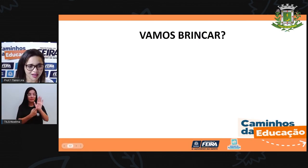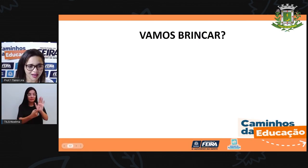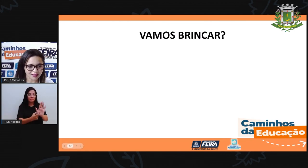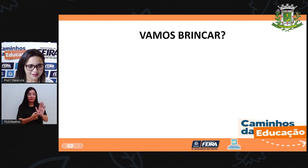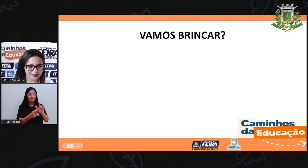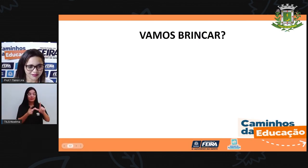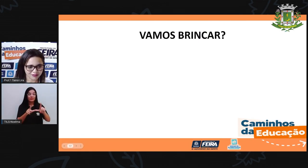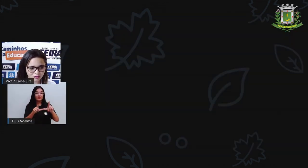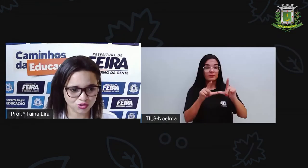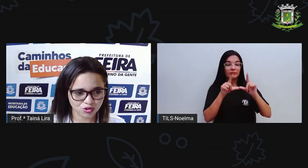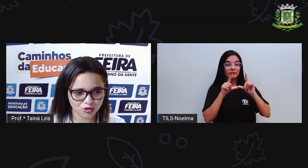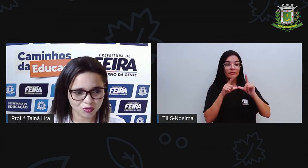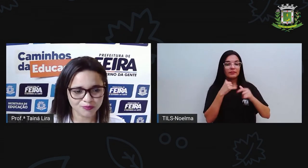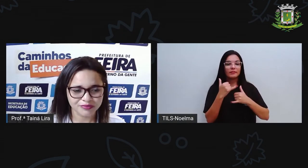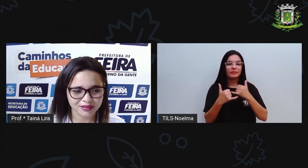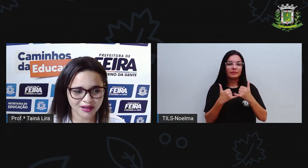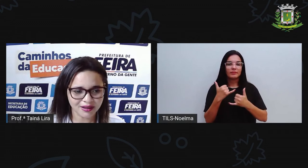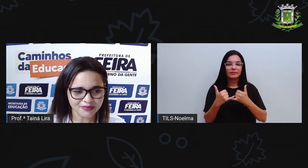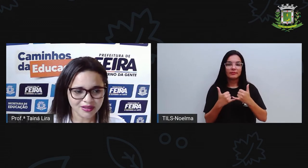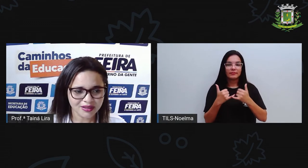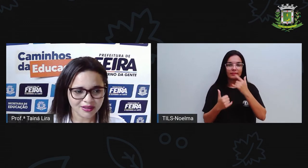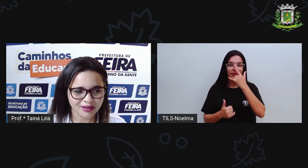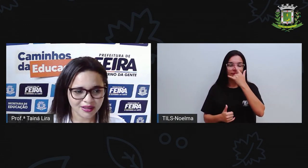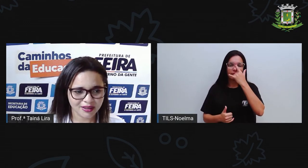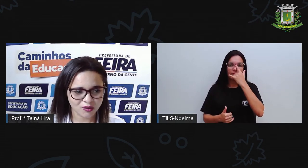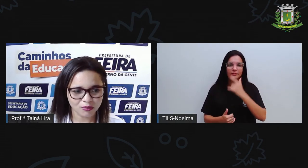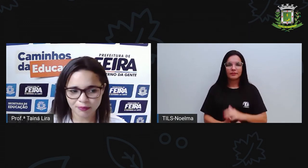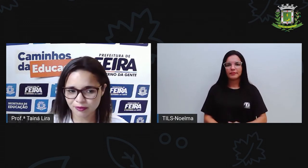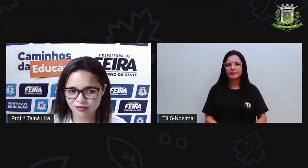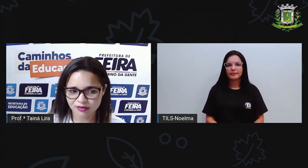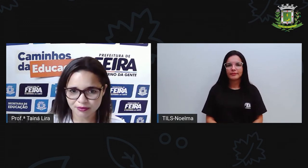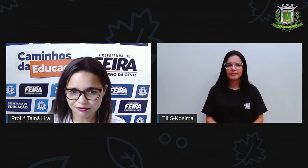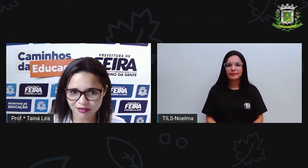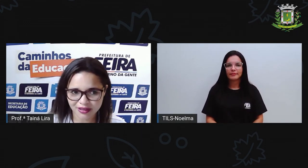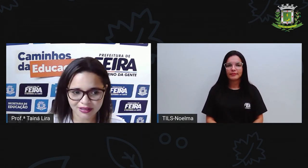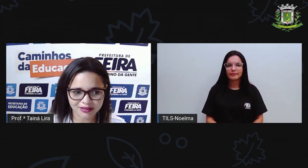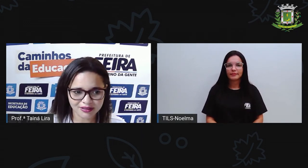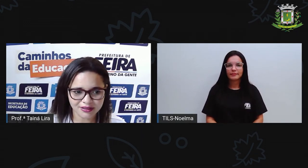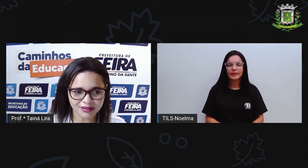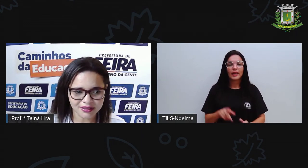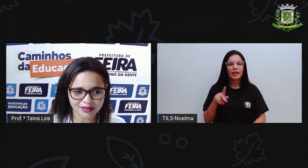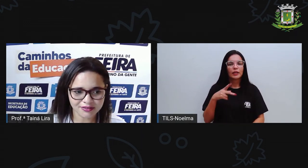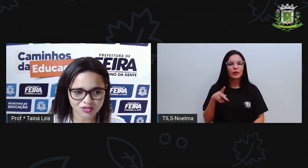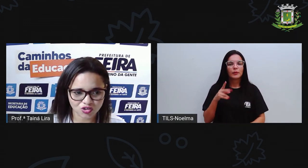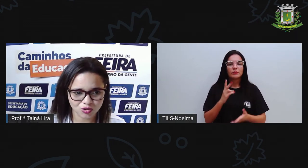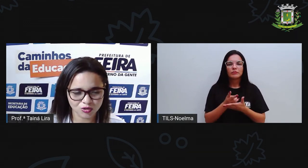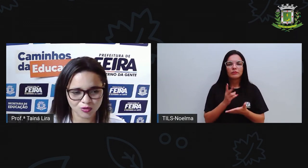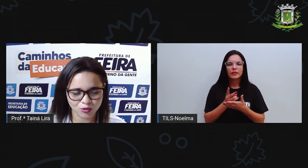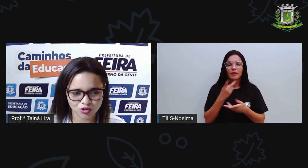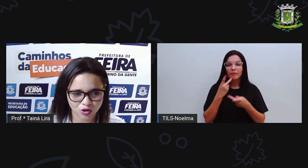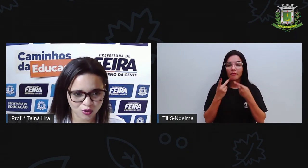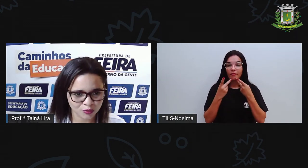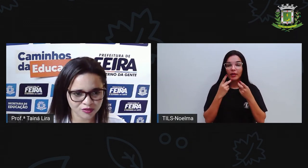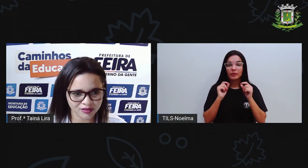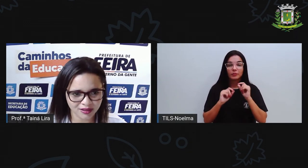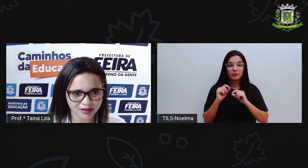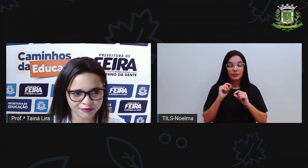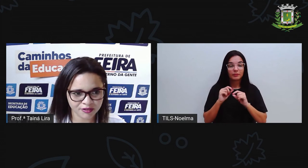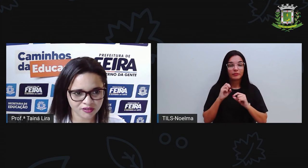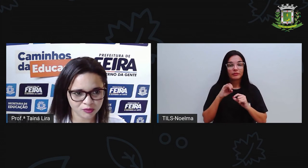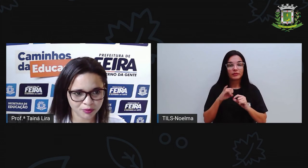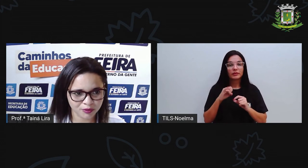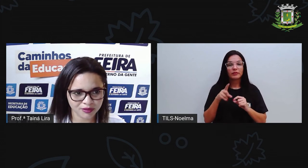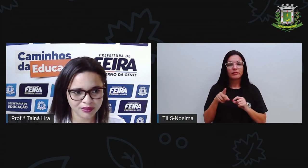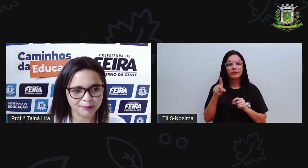a tela do jogo, tá? Como a prova sempre fala que esses jogos, os jogos, né,